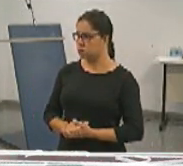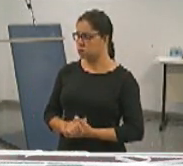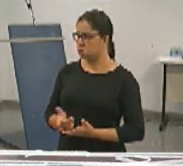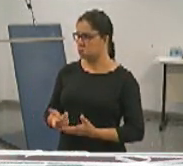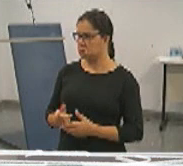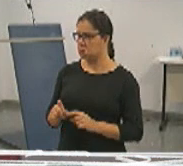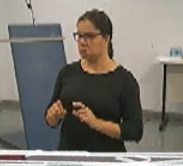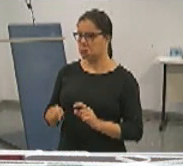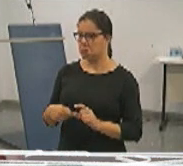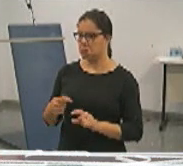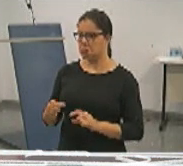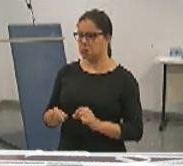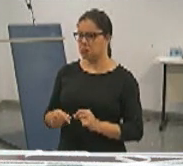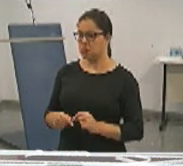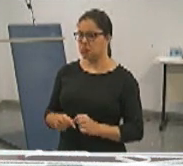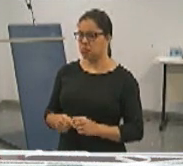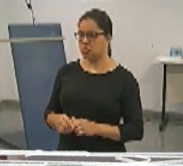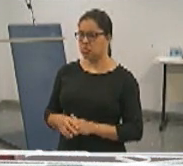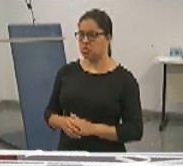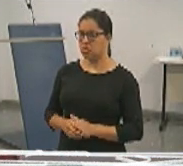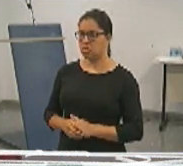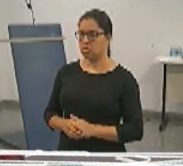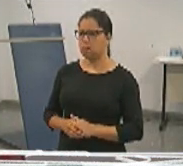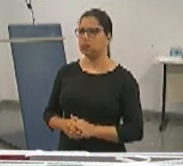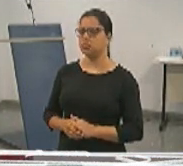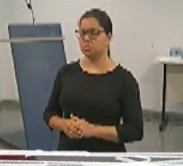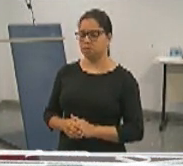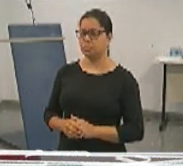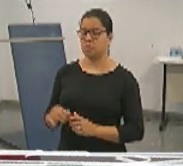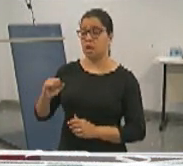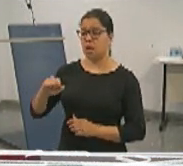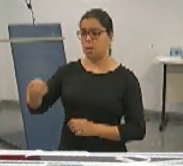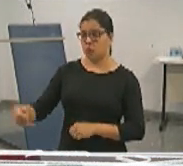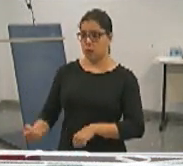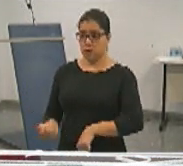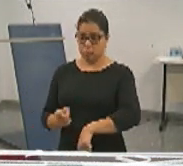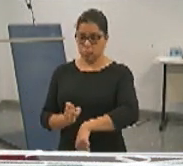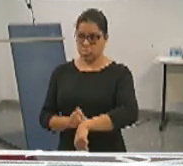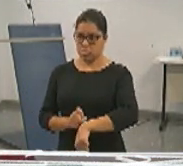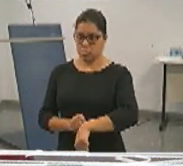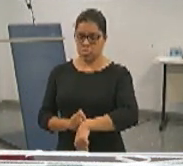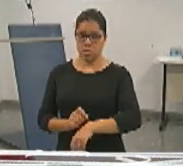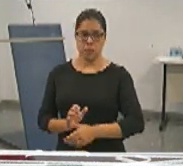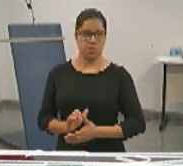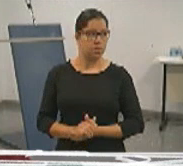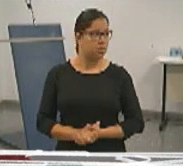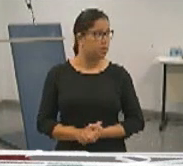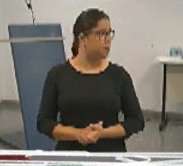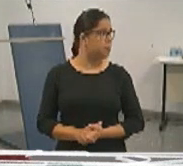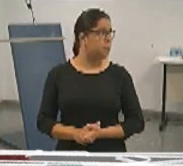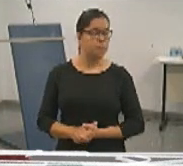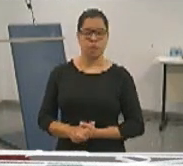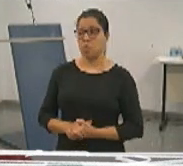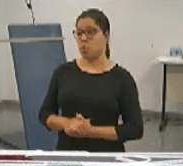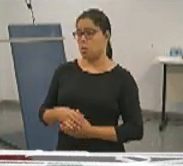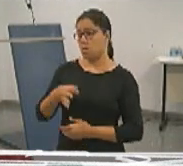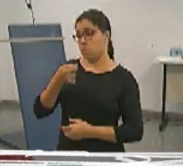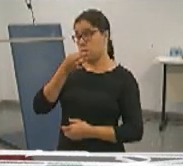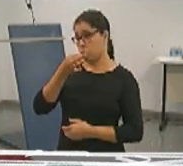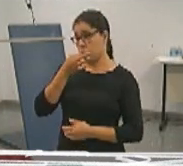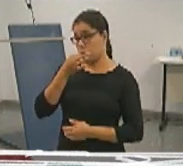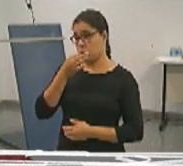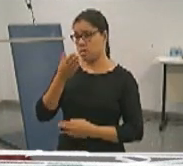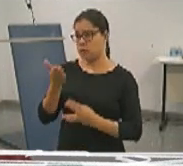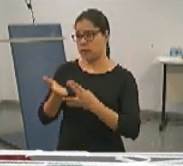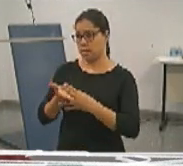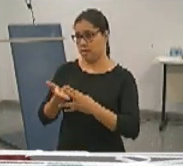Bom, aproveitando o tempo, eu primeiro consulto aos candidatos, é proposto um intervalo,